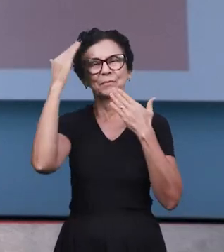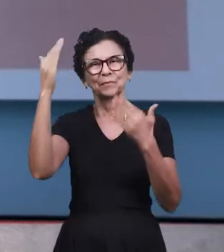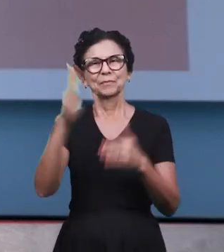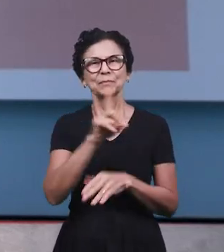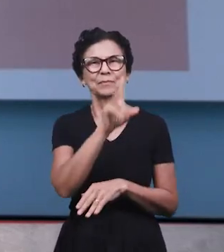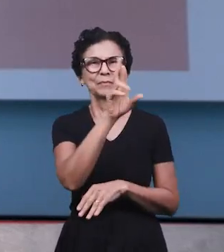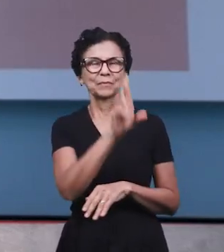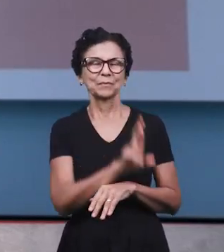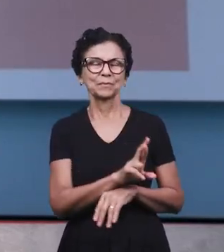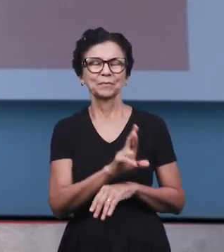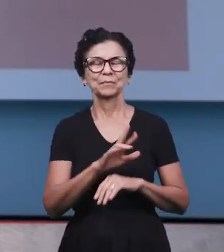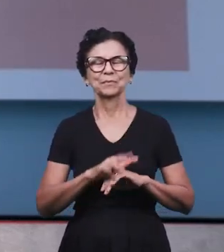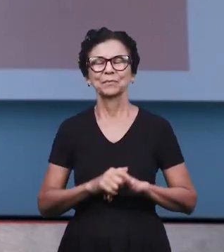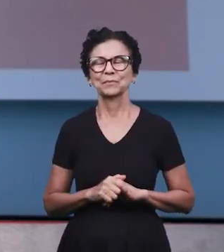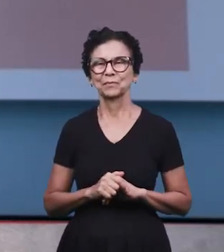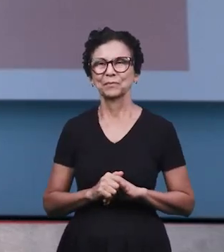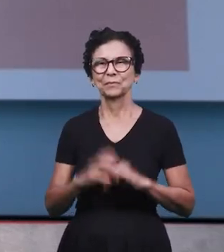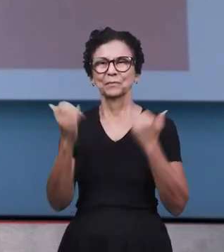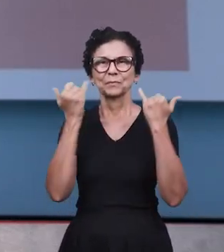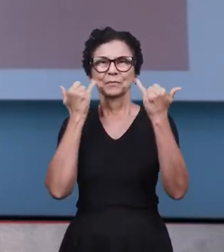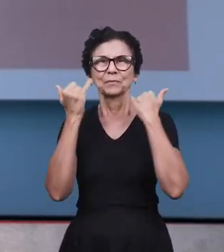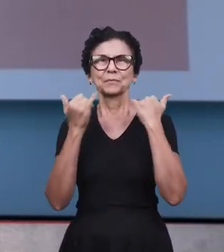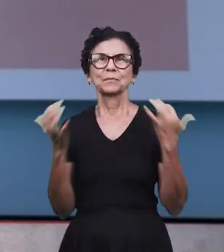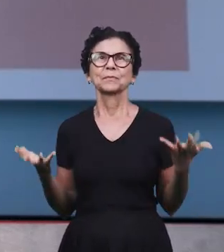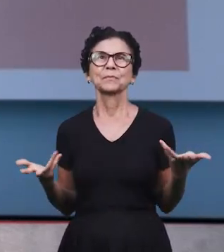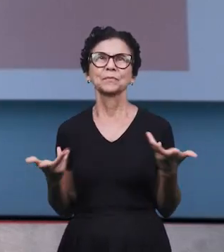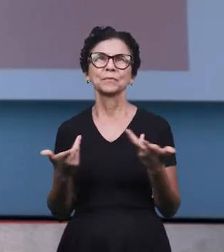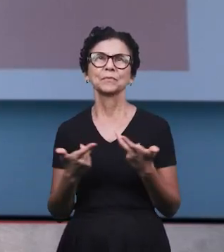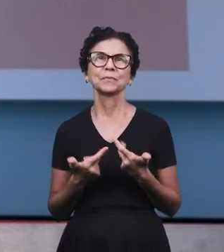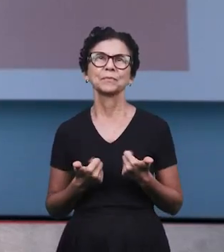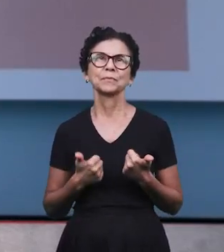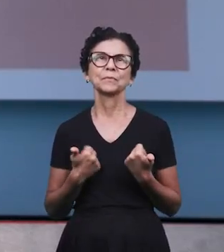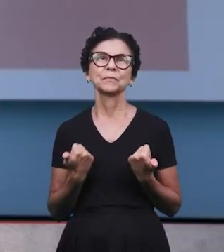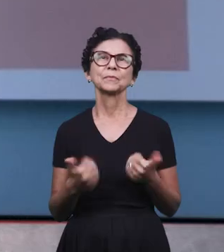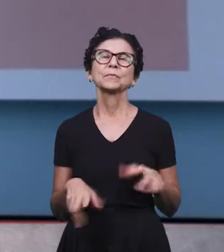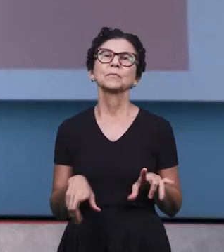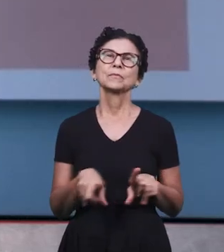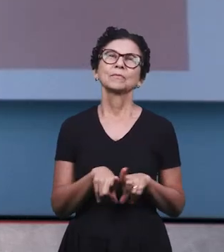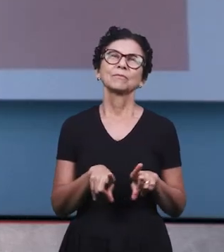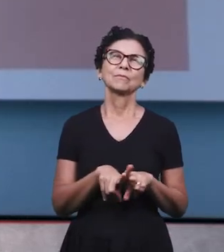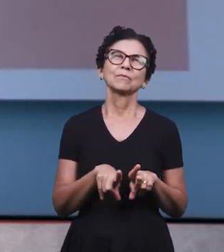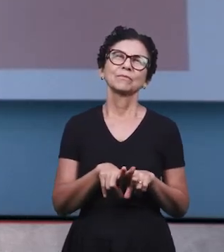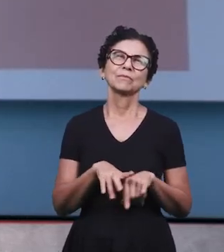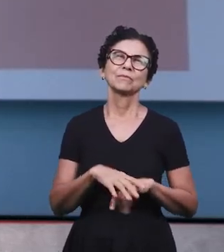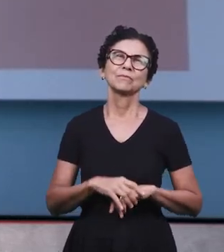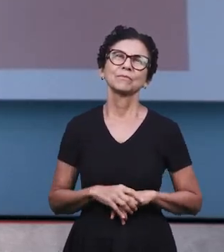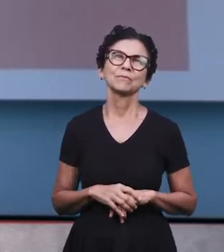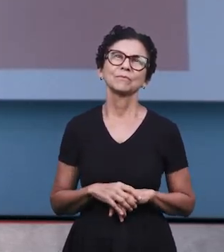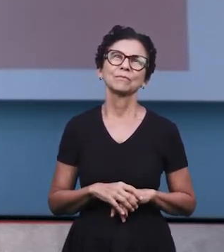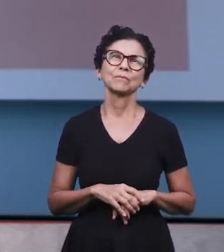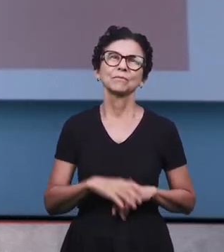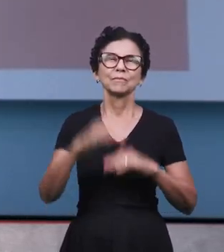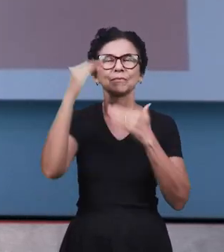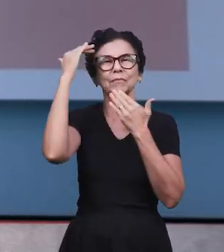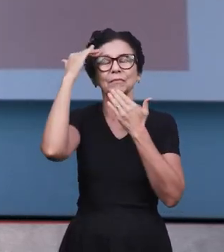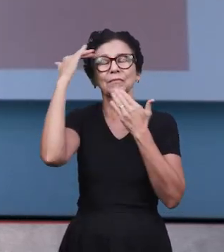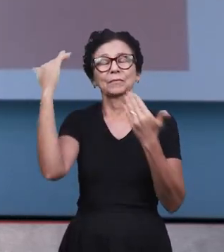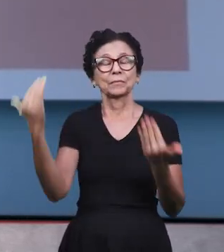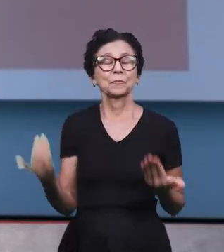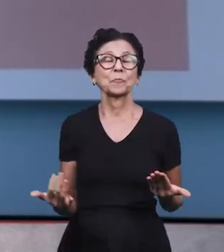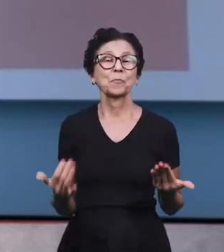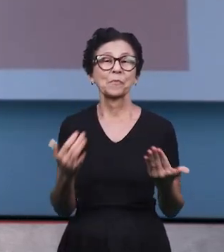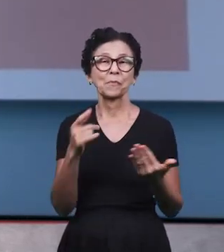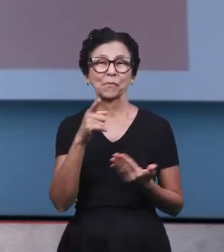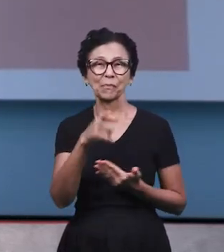doutora Gabriela por essas informações maravilhosas. E também queremos agradecer por você estar aí